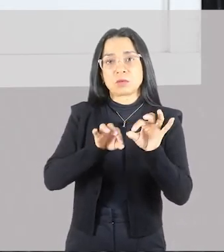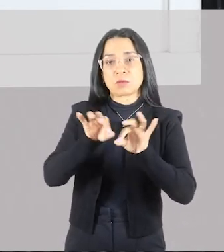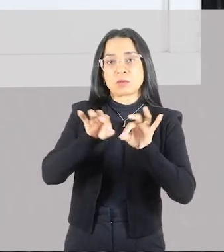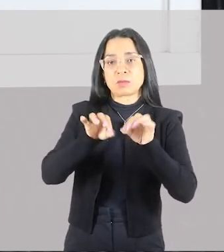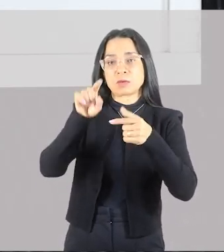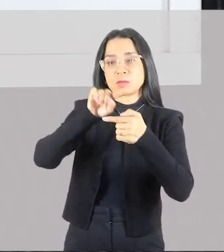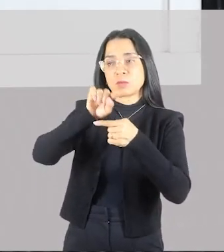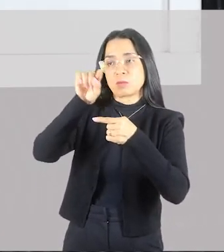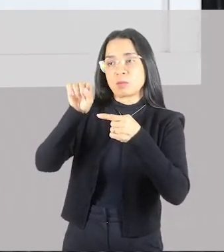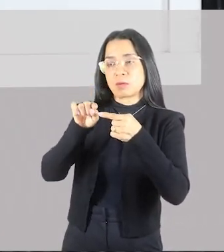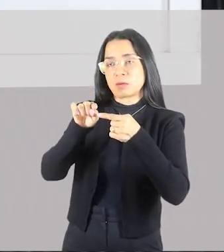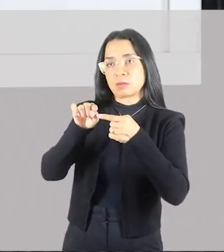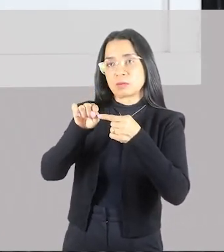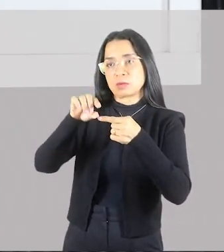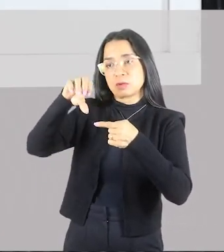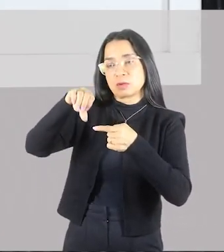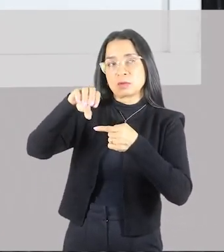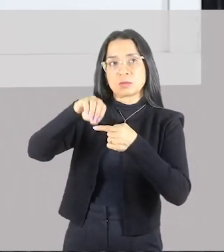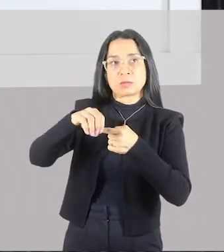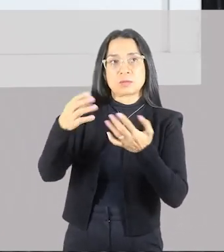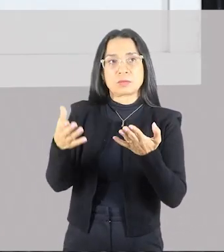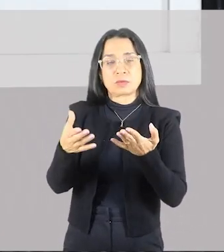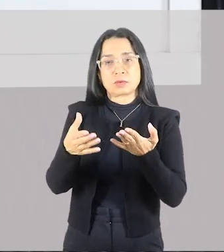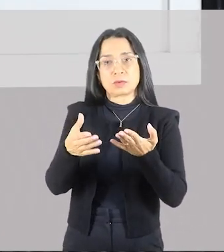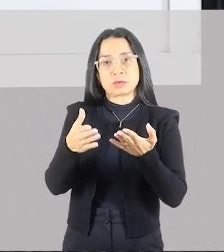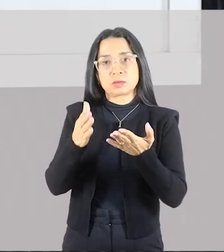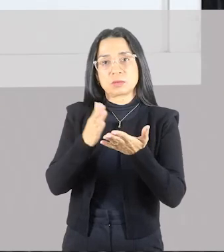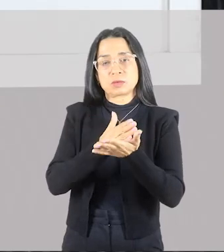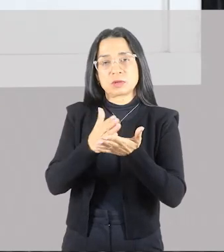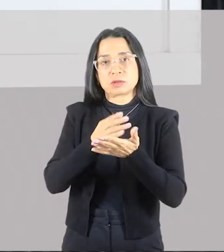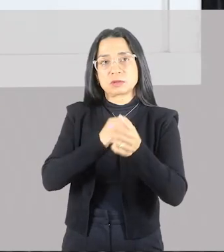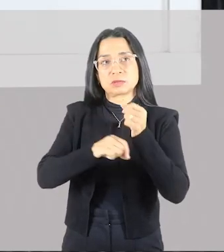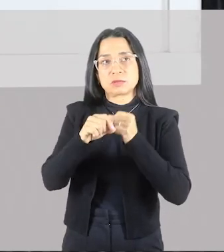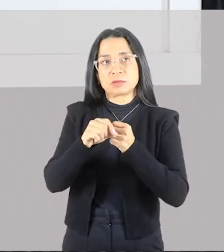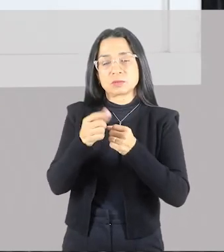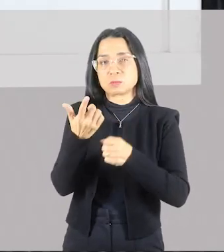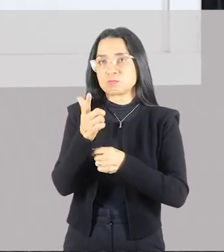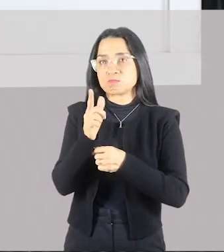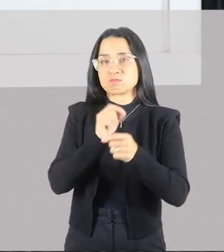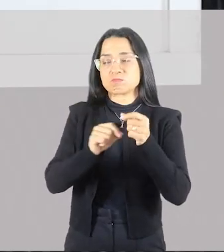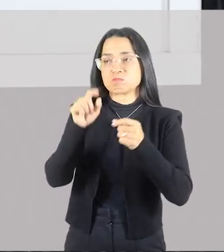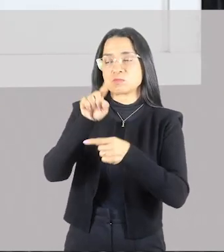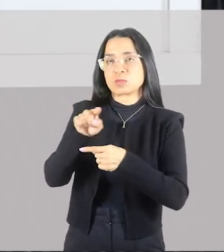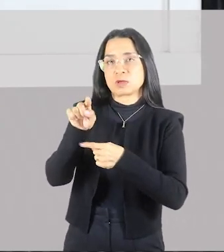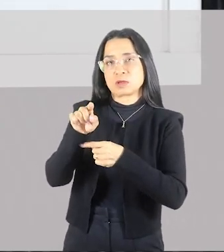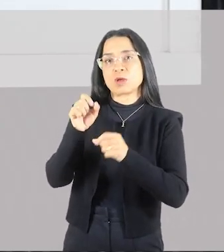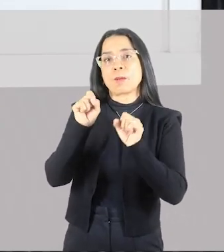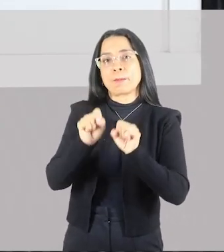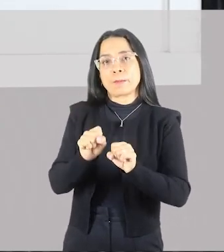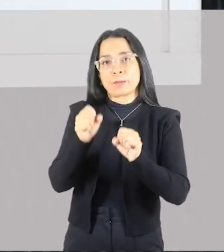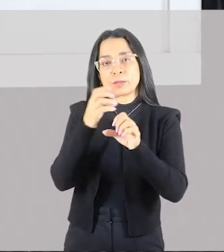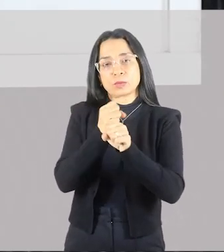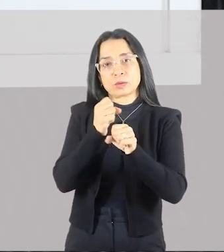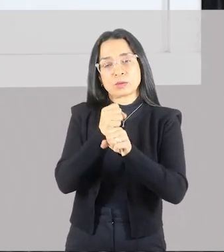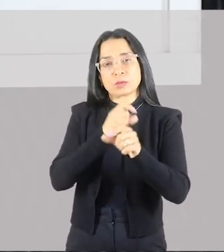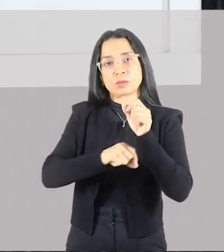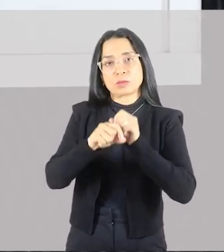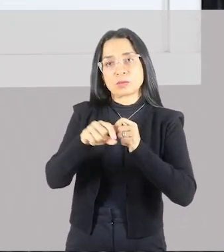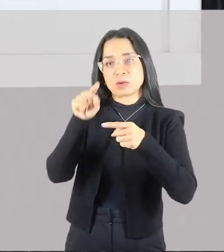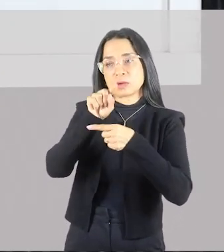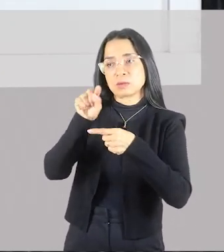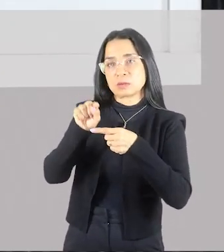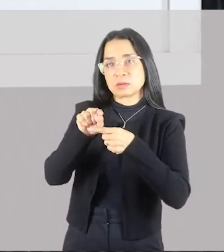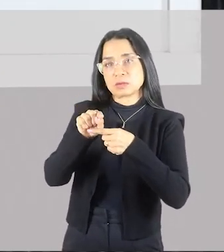90. Certo? Porque às vezes o cara não te dá um lado, mas você pode calcular a diagonal usando